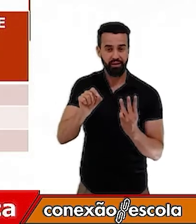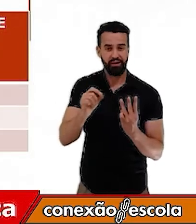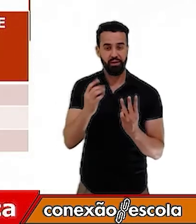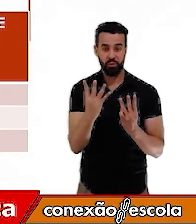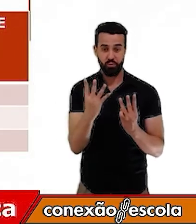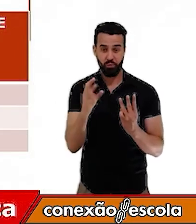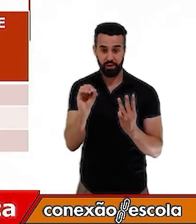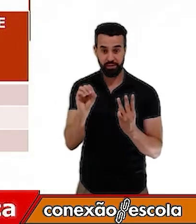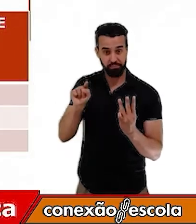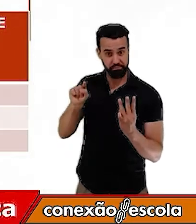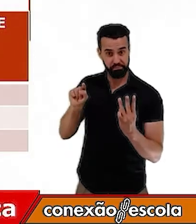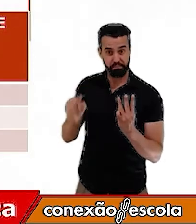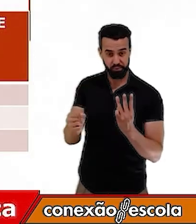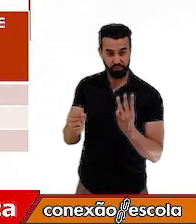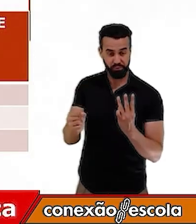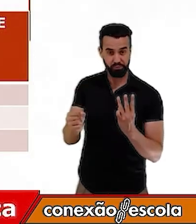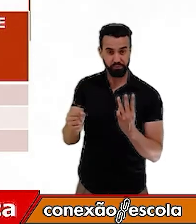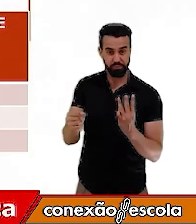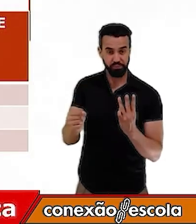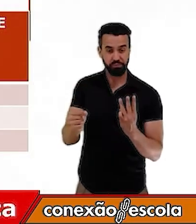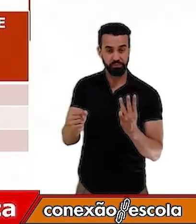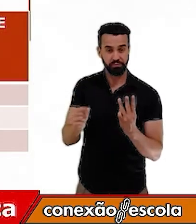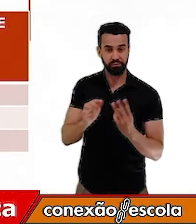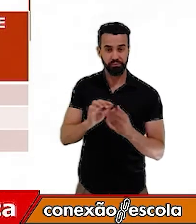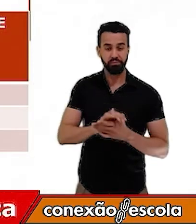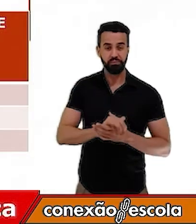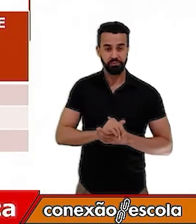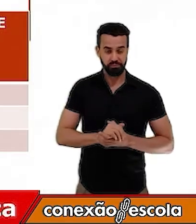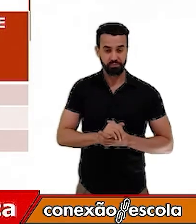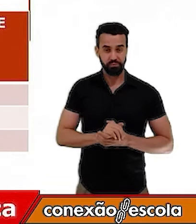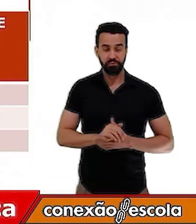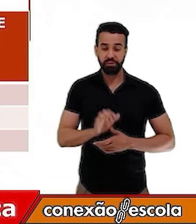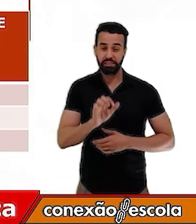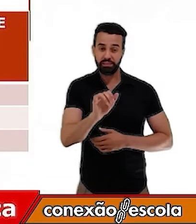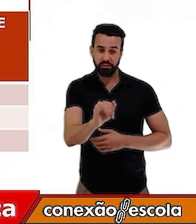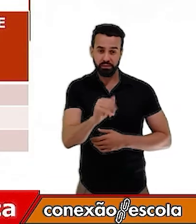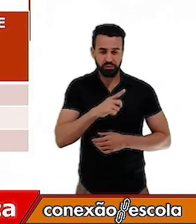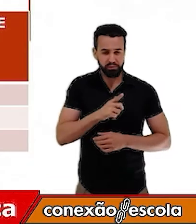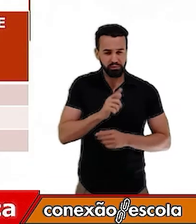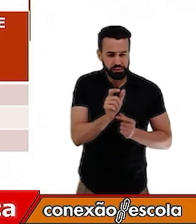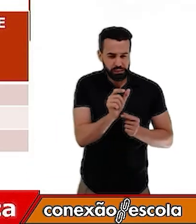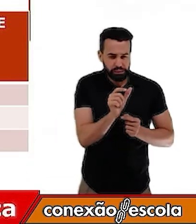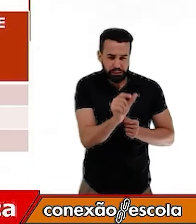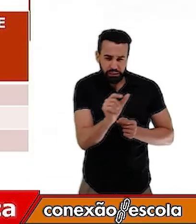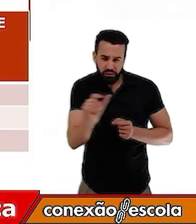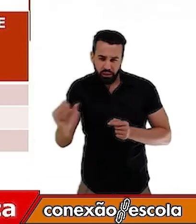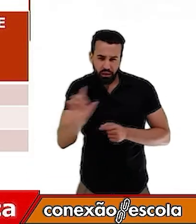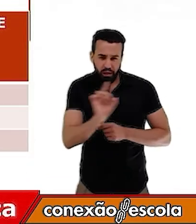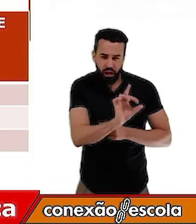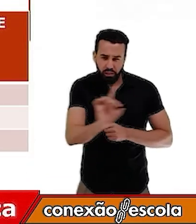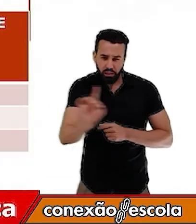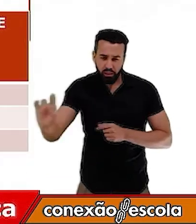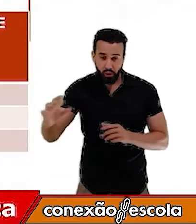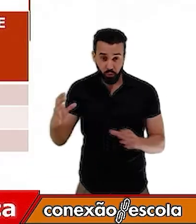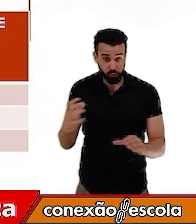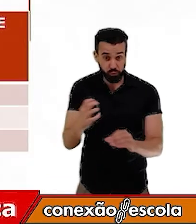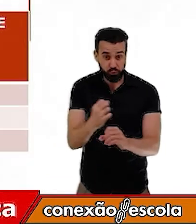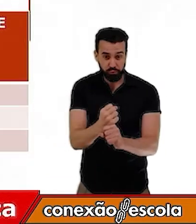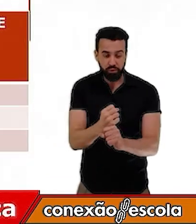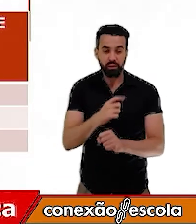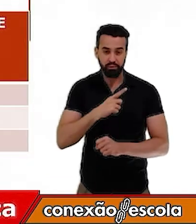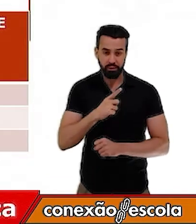valor 40.000. Se eu juntar cada um desses valores, eu tenho o